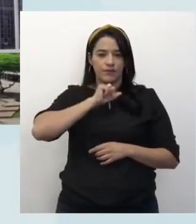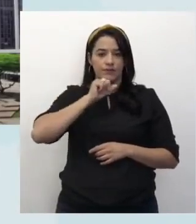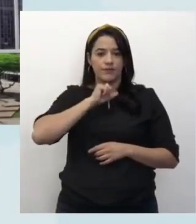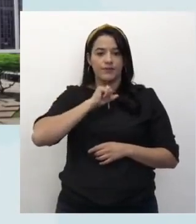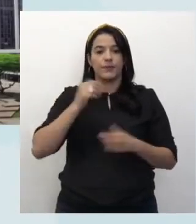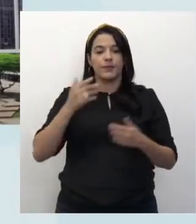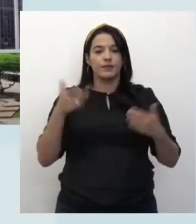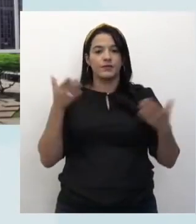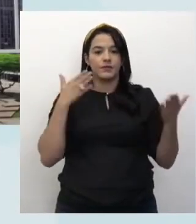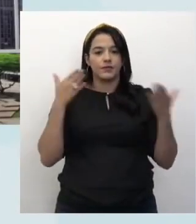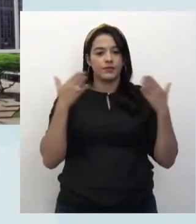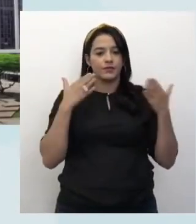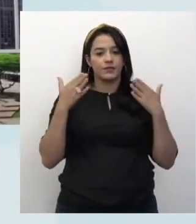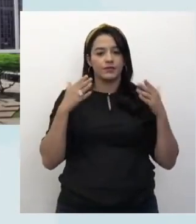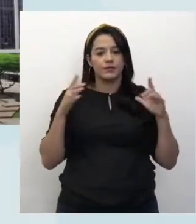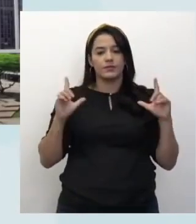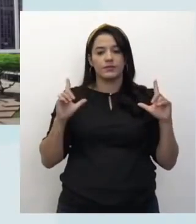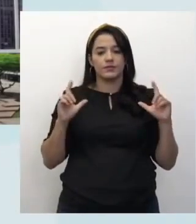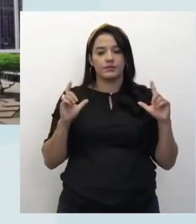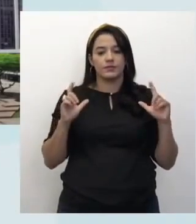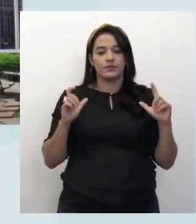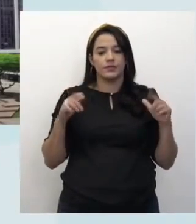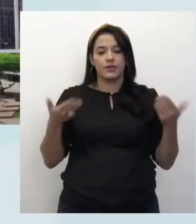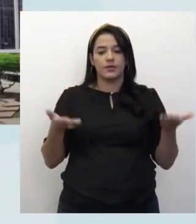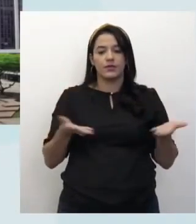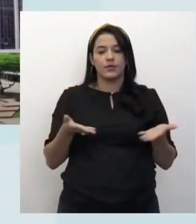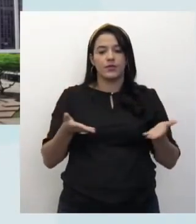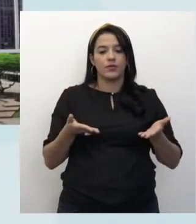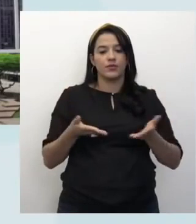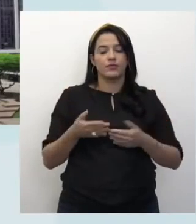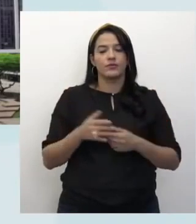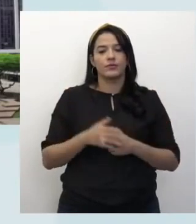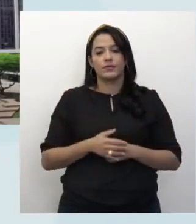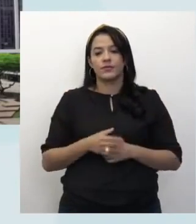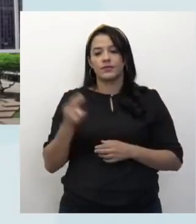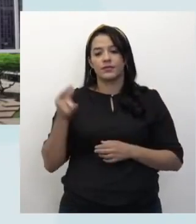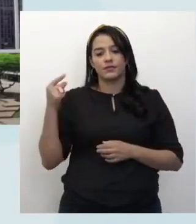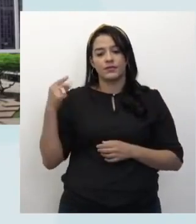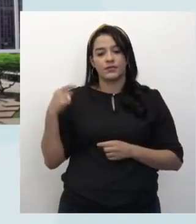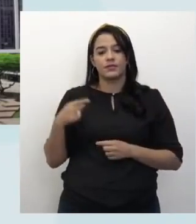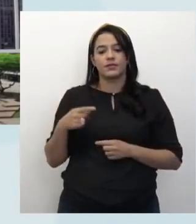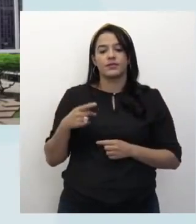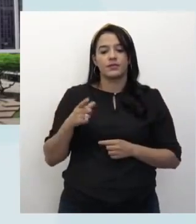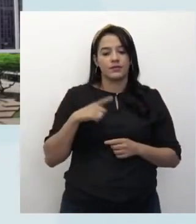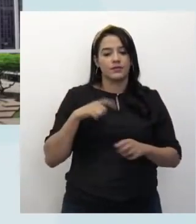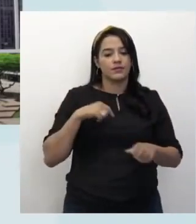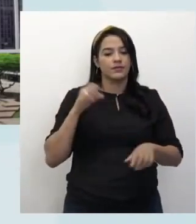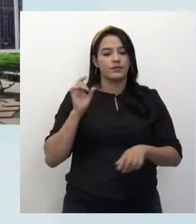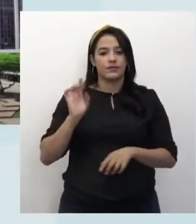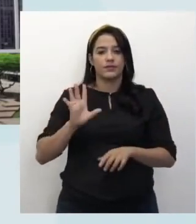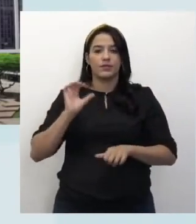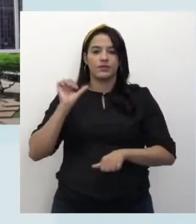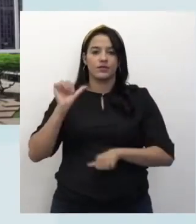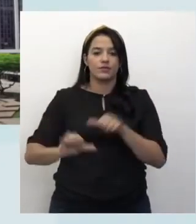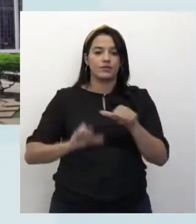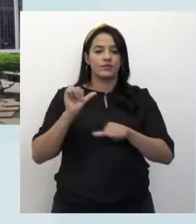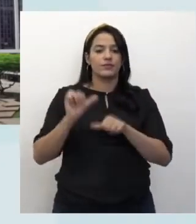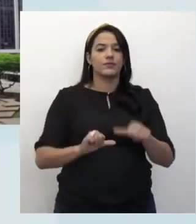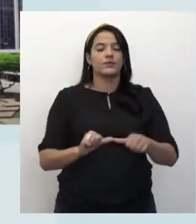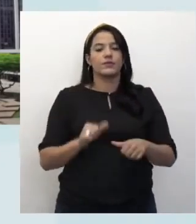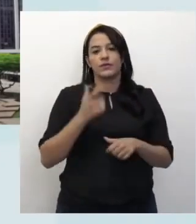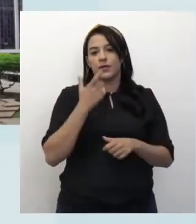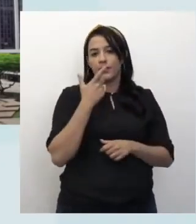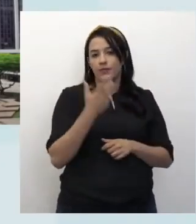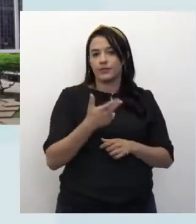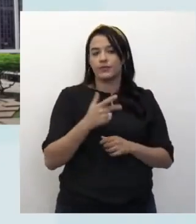uma comparação dessa foto recente, assim, nem tanto, né? Porque já teve uma mudança. Teve uma outra mudança, né? Justamente, você estava falando